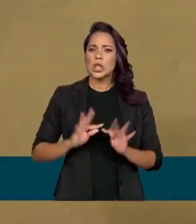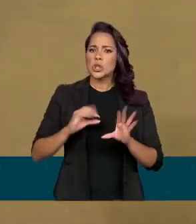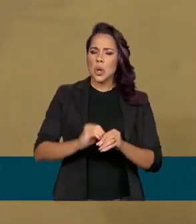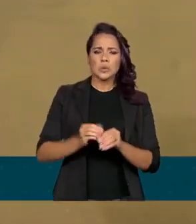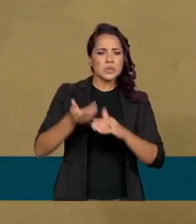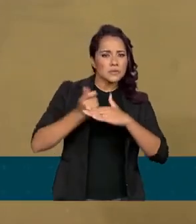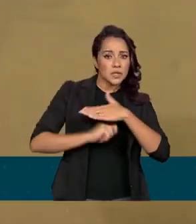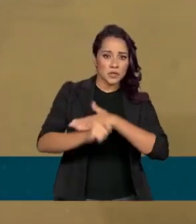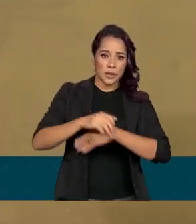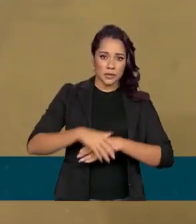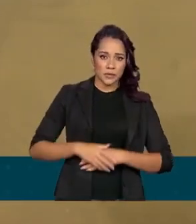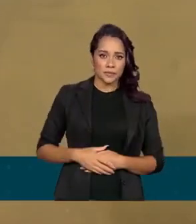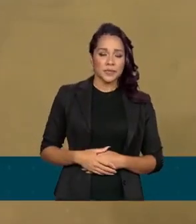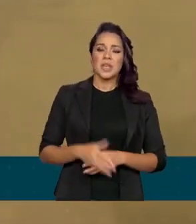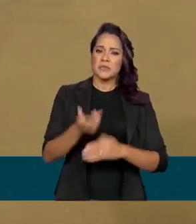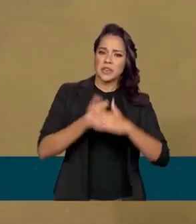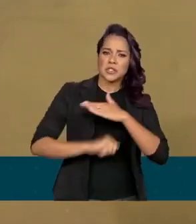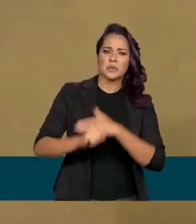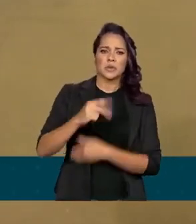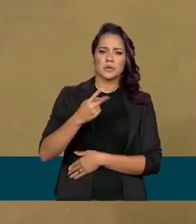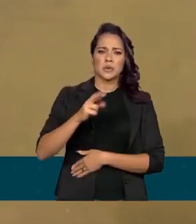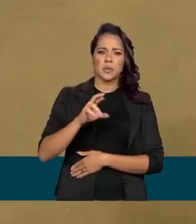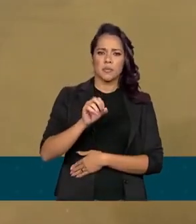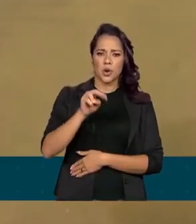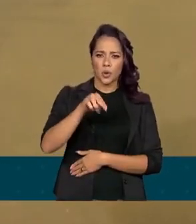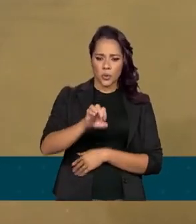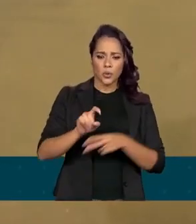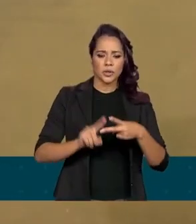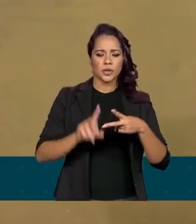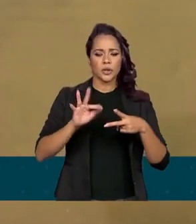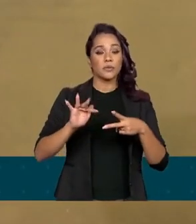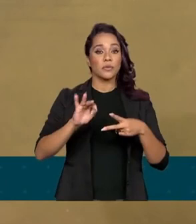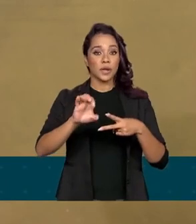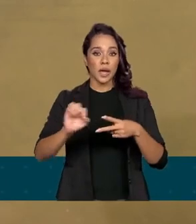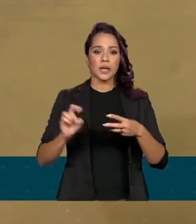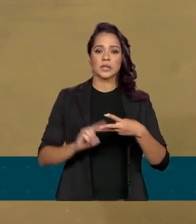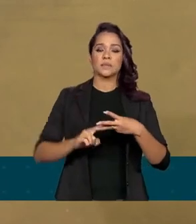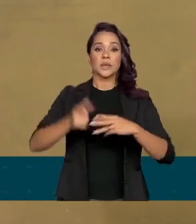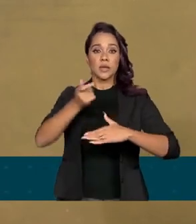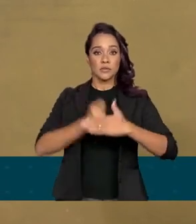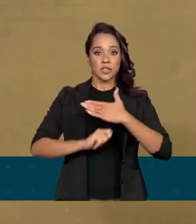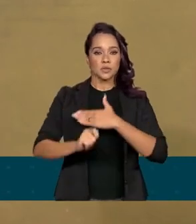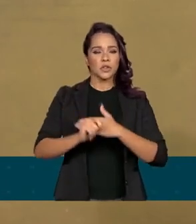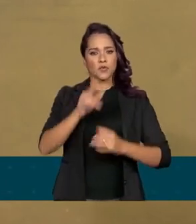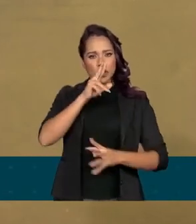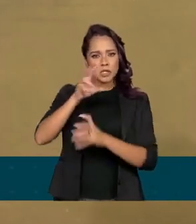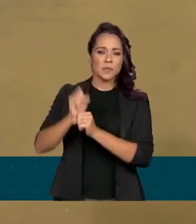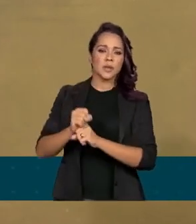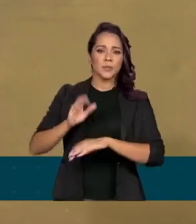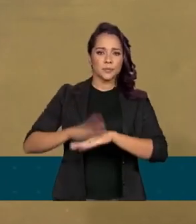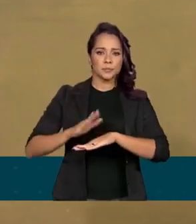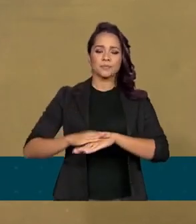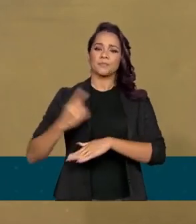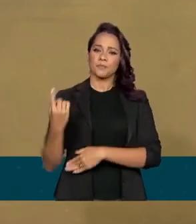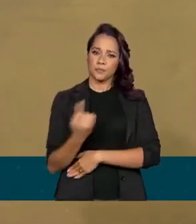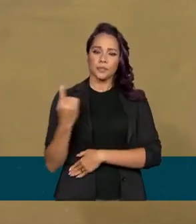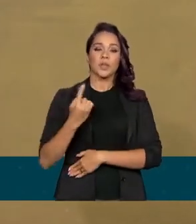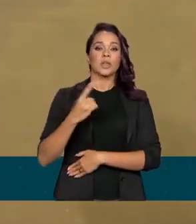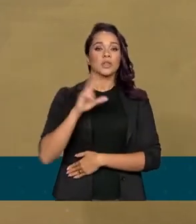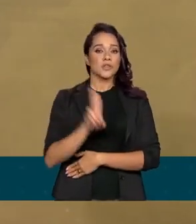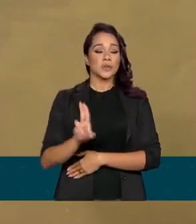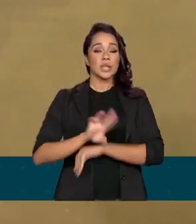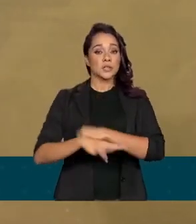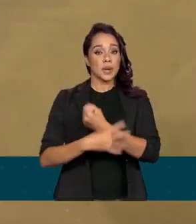esses investimentos, investimentos do ProUni, investimentos do FIES, investimento no fortalecimento da autonomia das universidades,